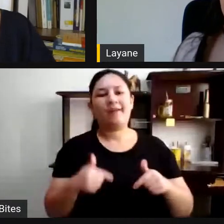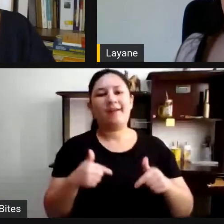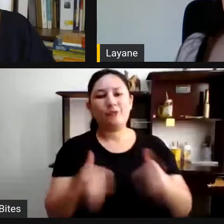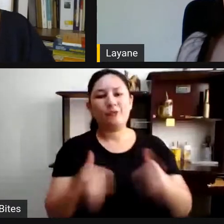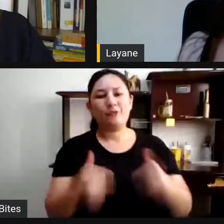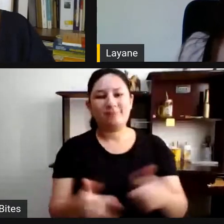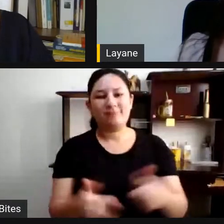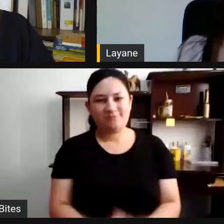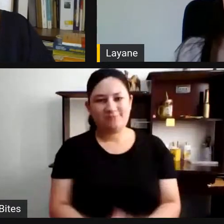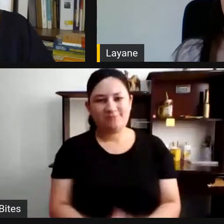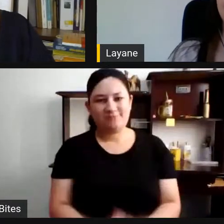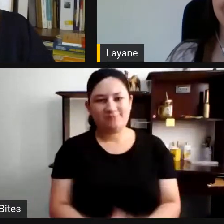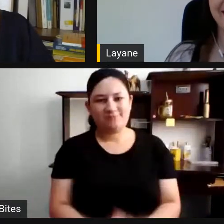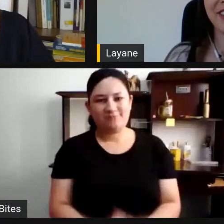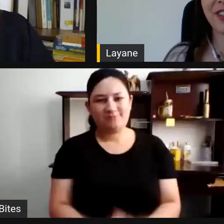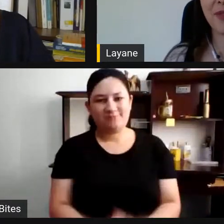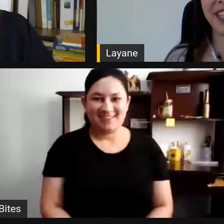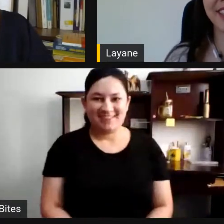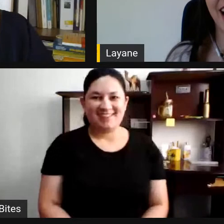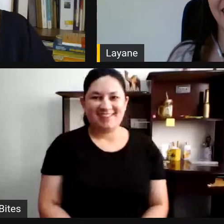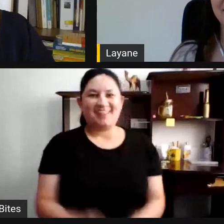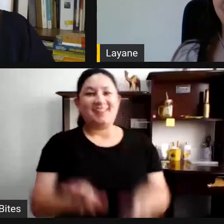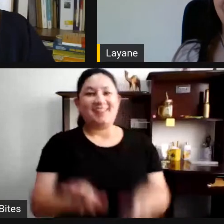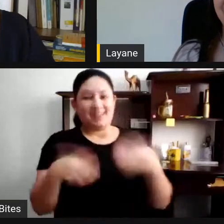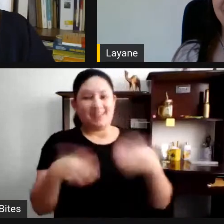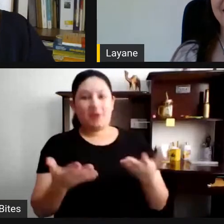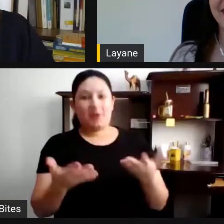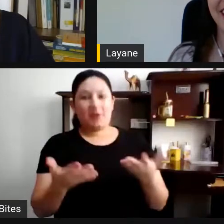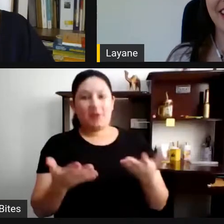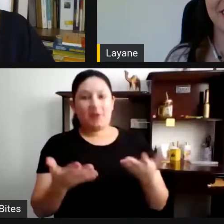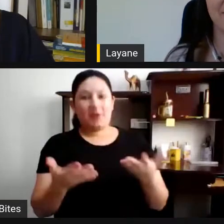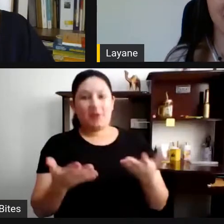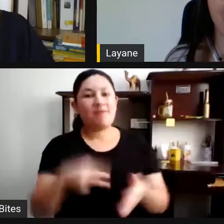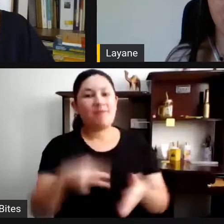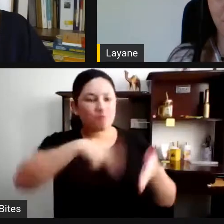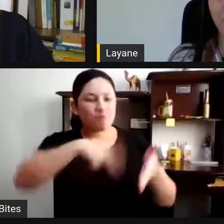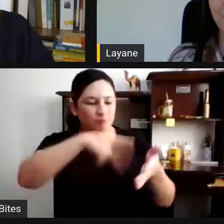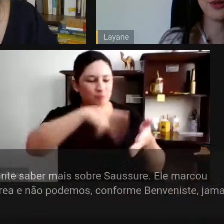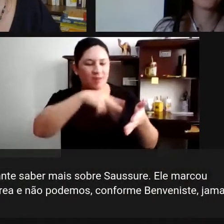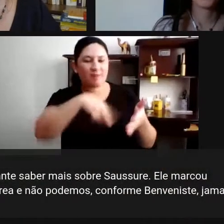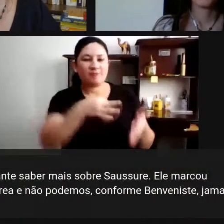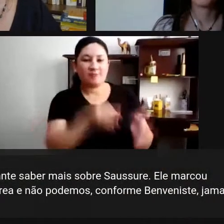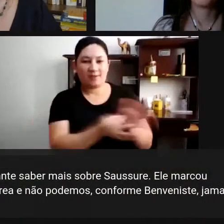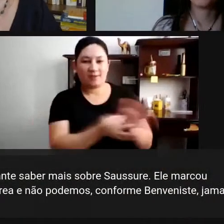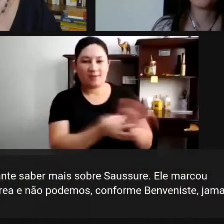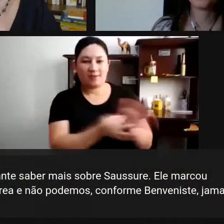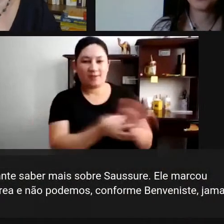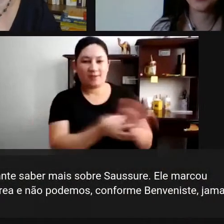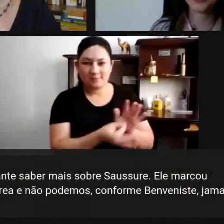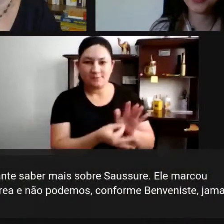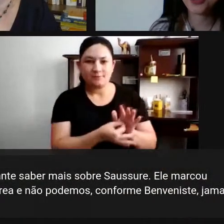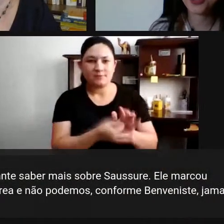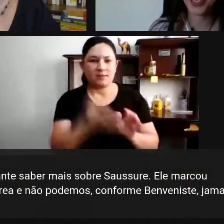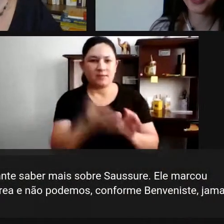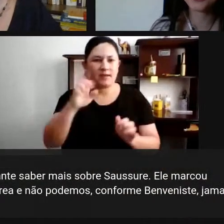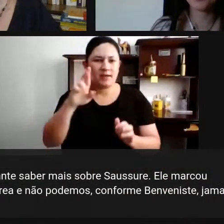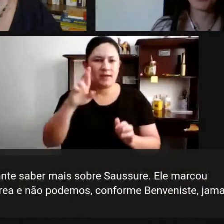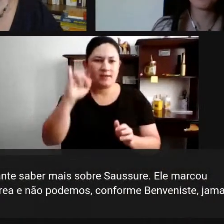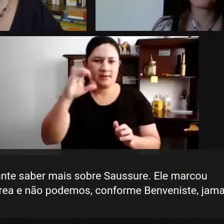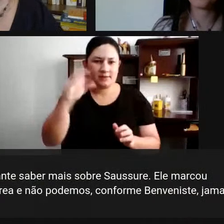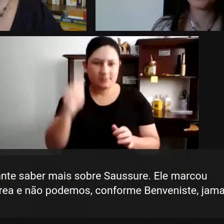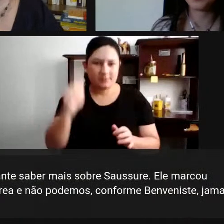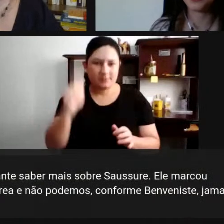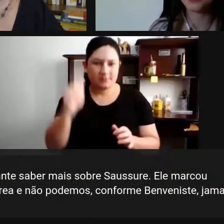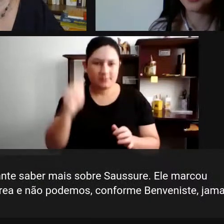bem aqui eu vou agora ler um comentário da Érica Daniela de Araújo que disse o seguinte é